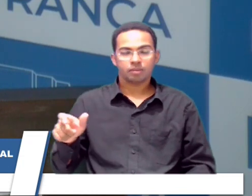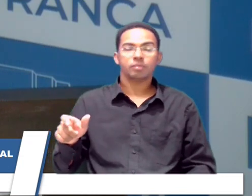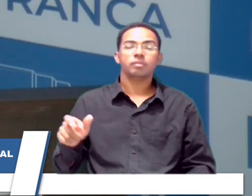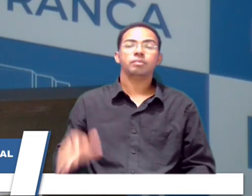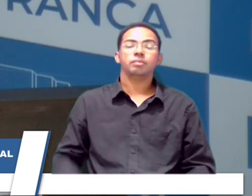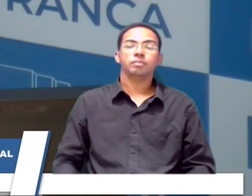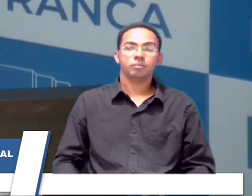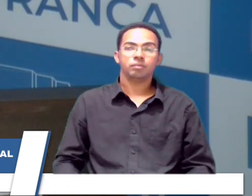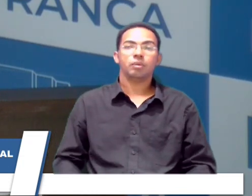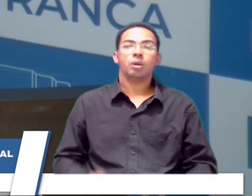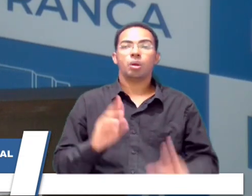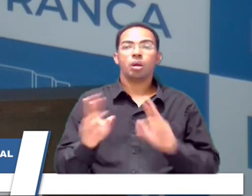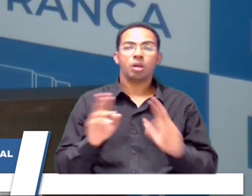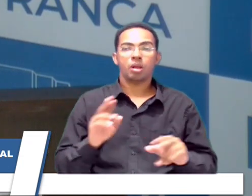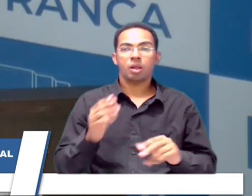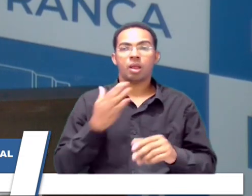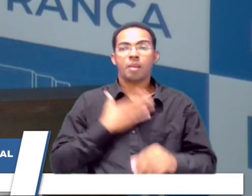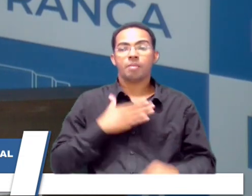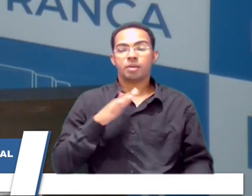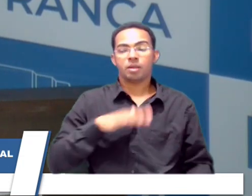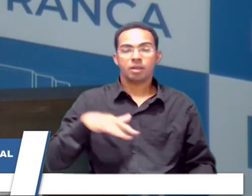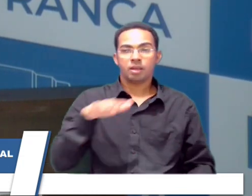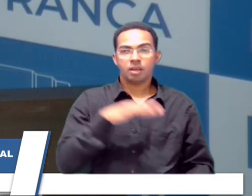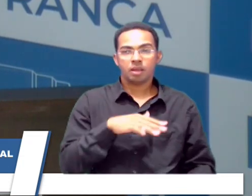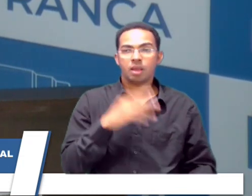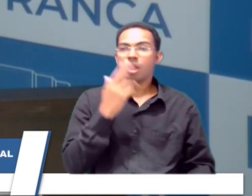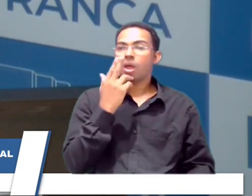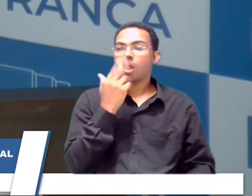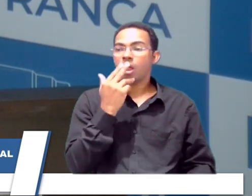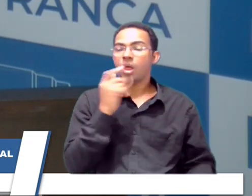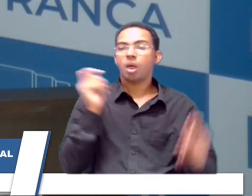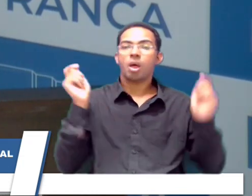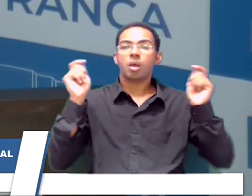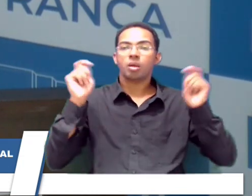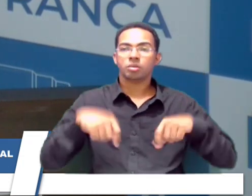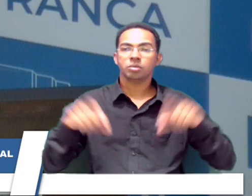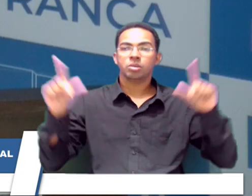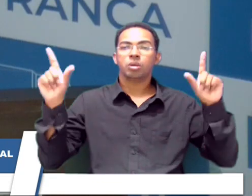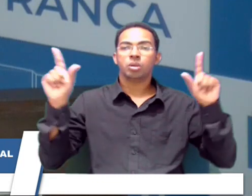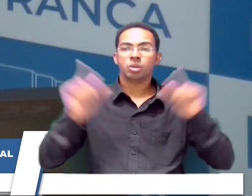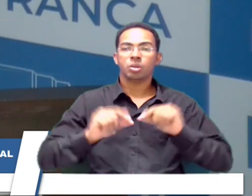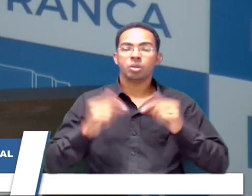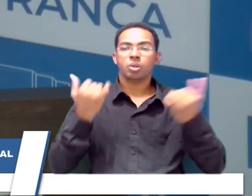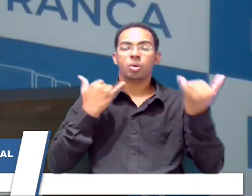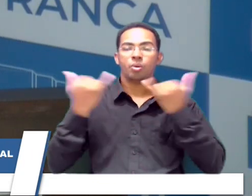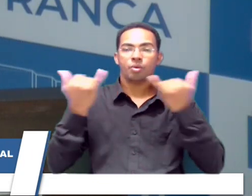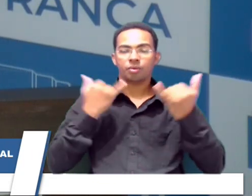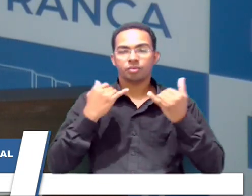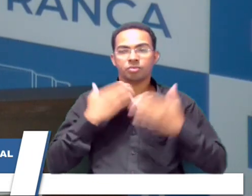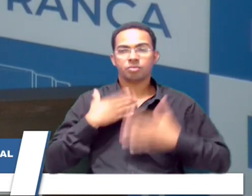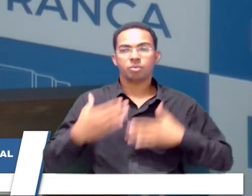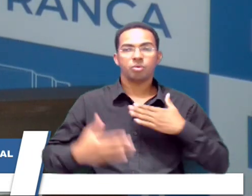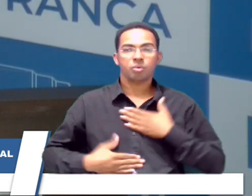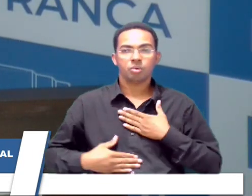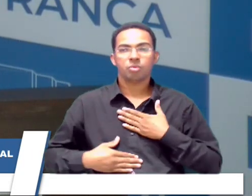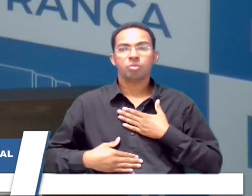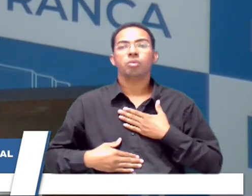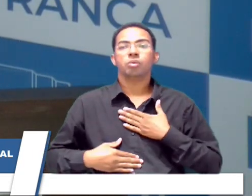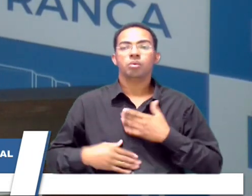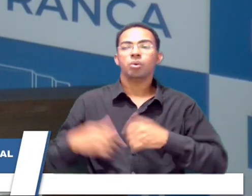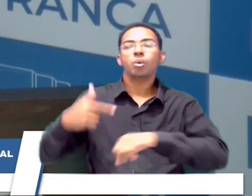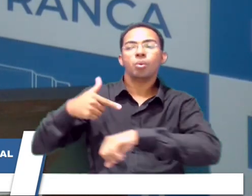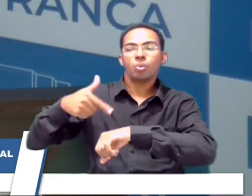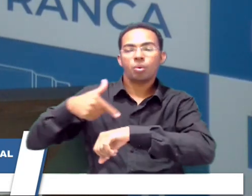Com relação à minha área, a nutrição ela é capaz de diminuir a inflamação corporal, né, como o óleo também é